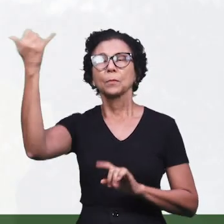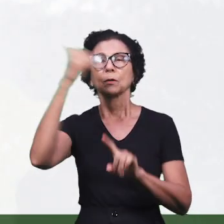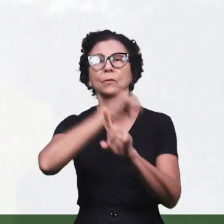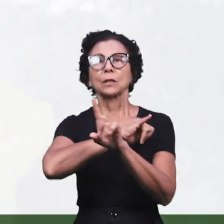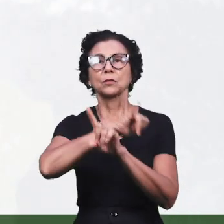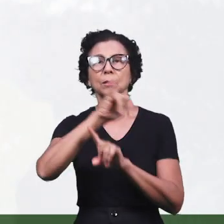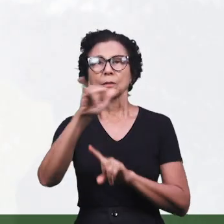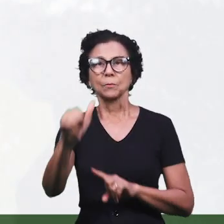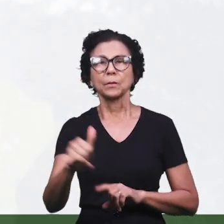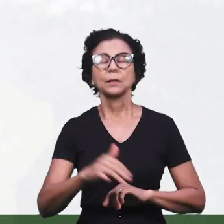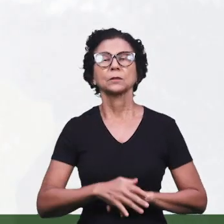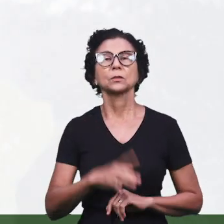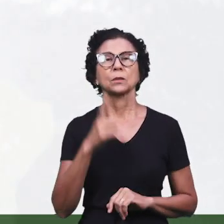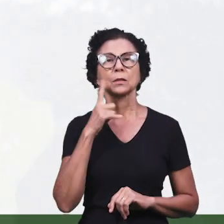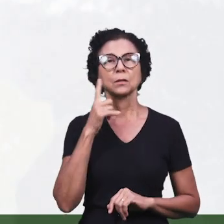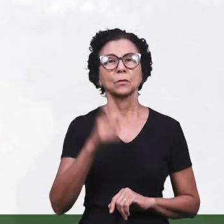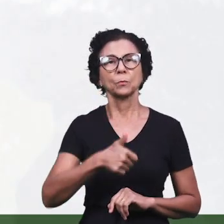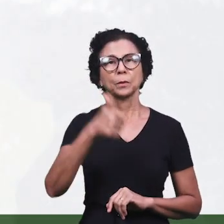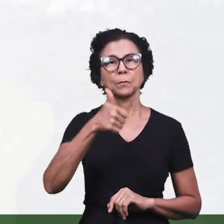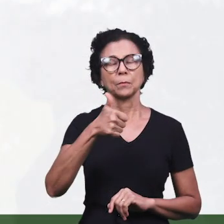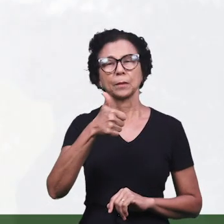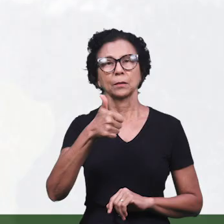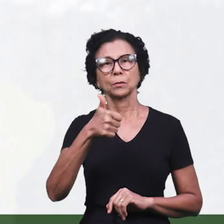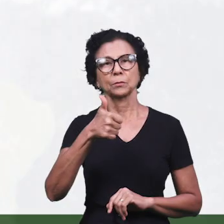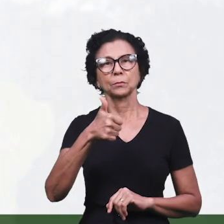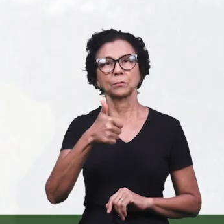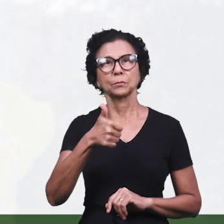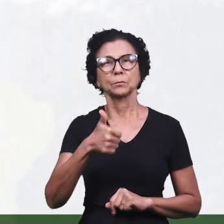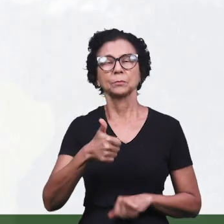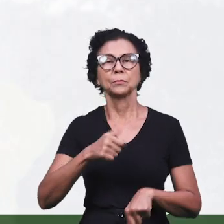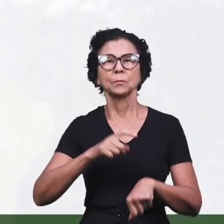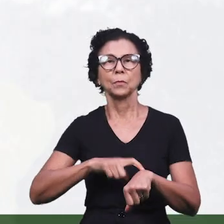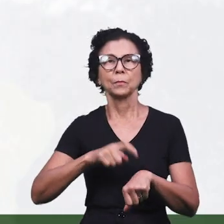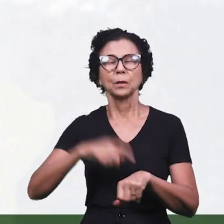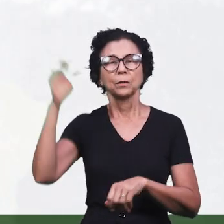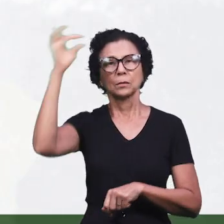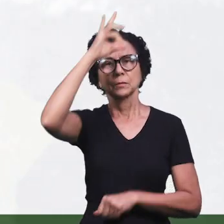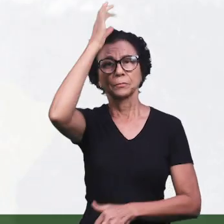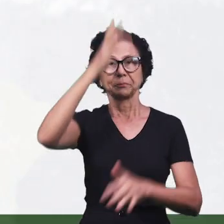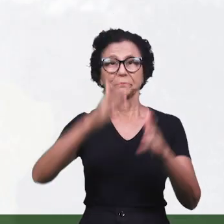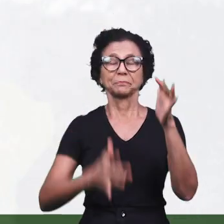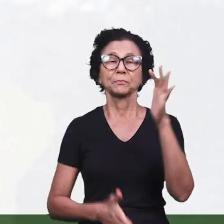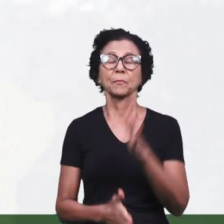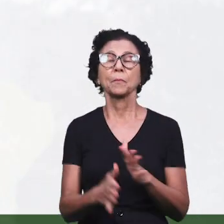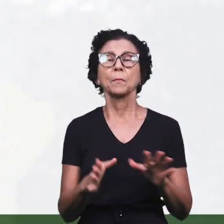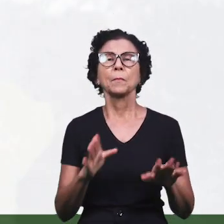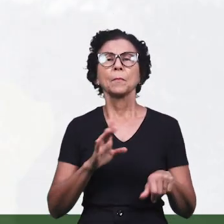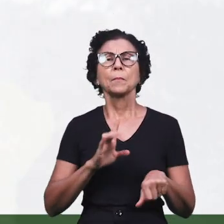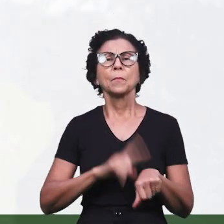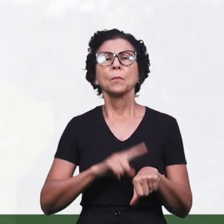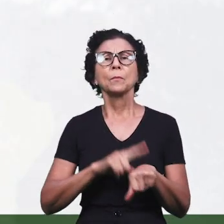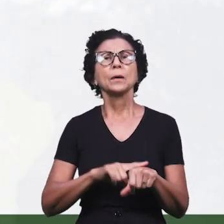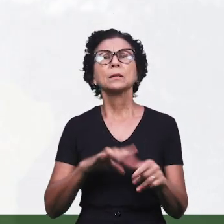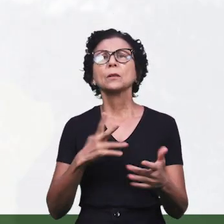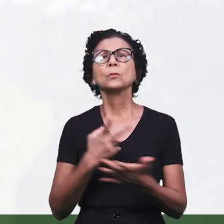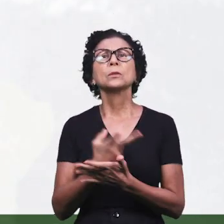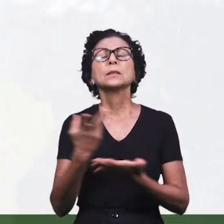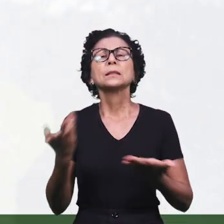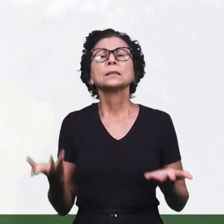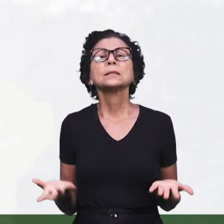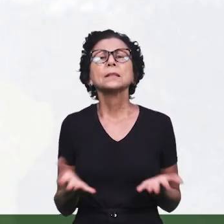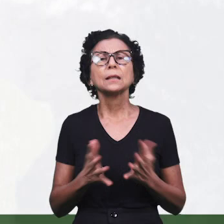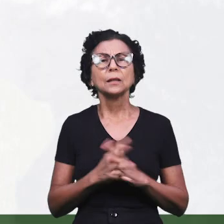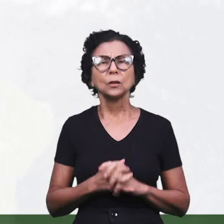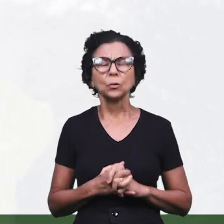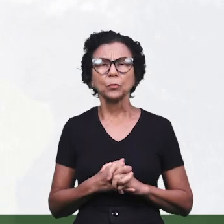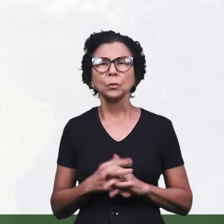Santo. Em que momento, a pergunta é, em que momento essa experiência aconteceu e onde estava a